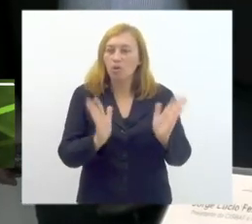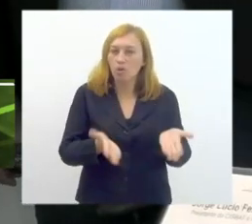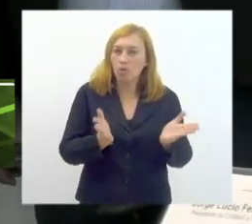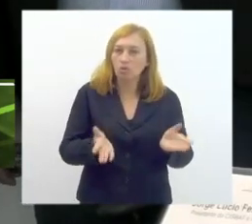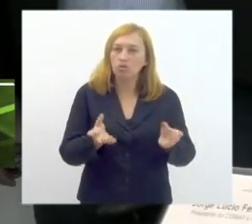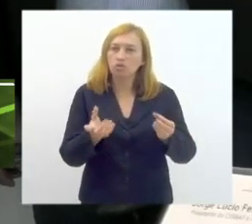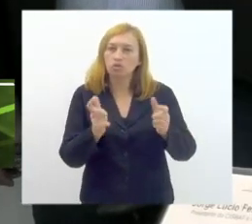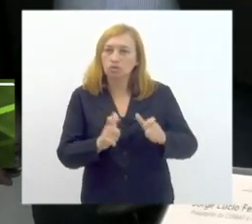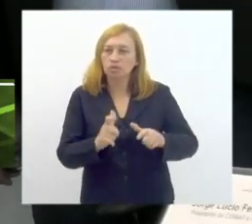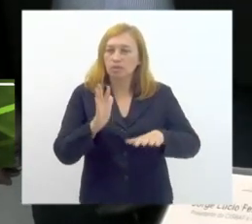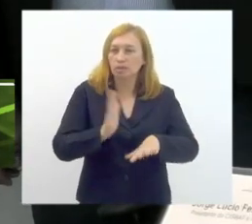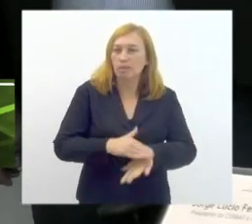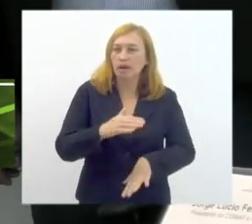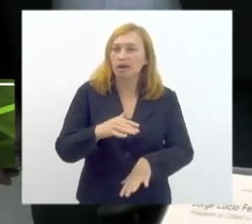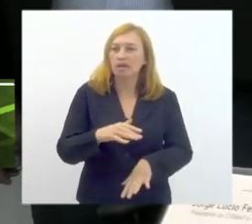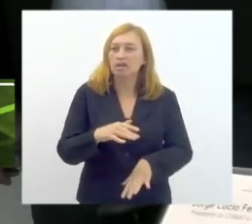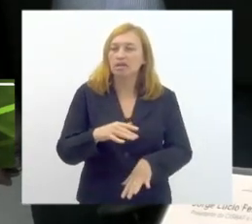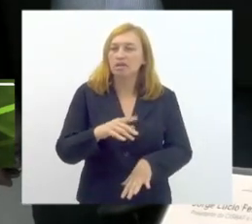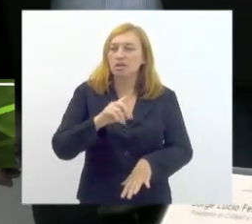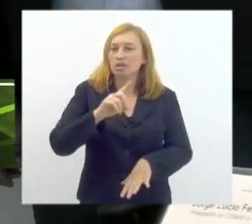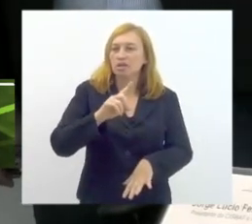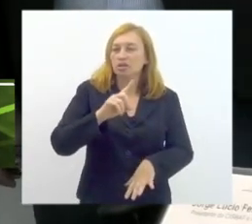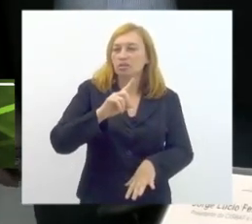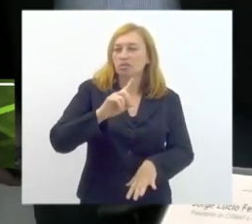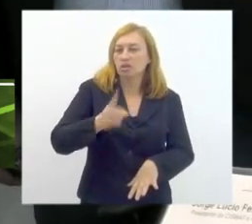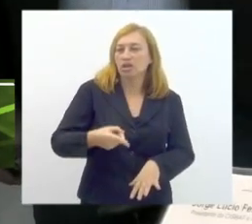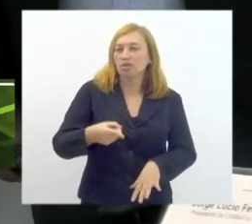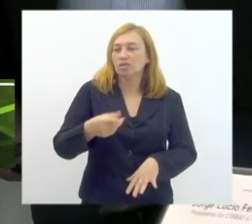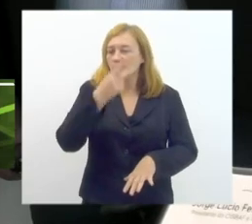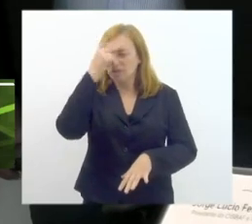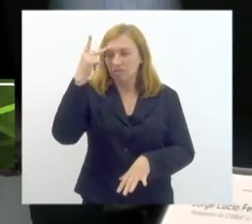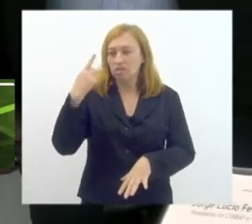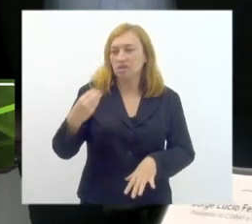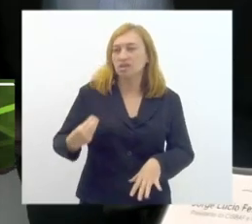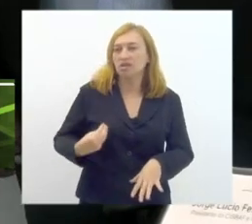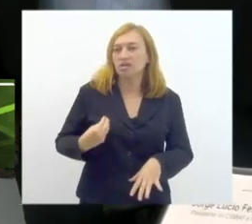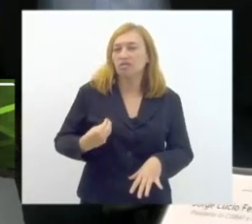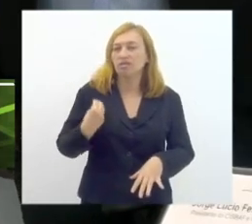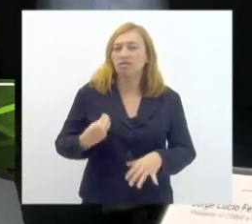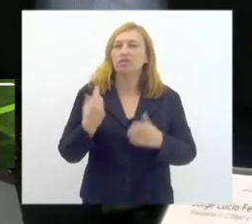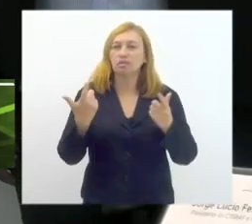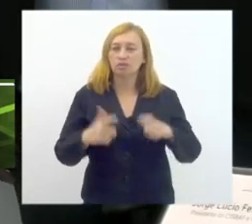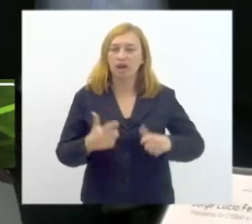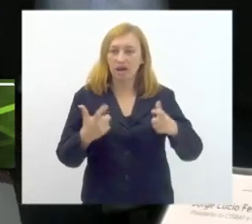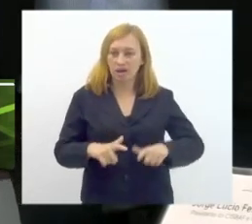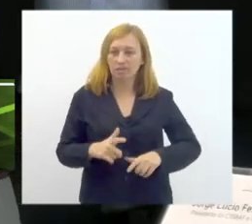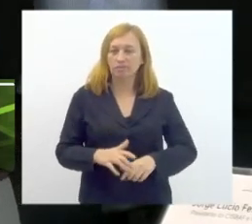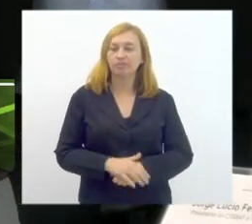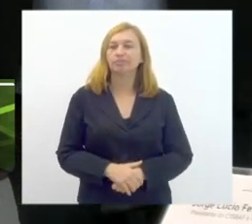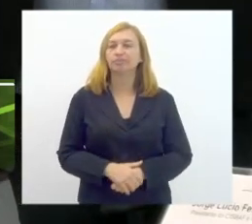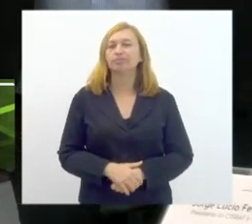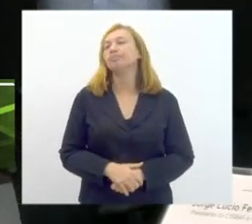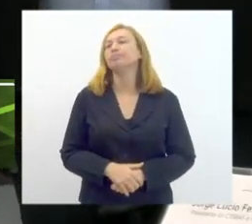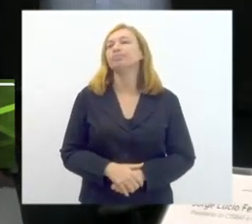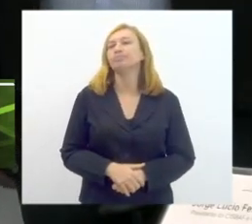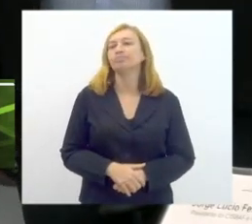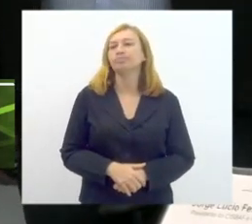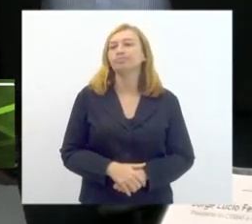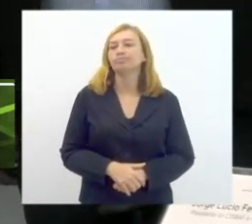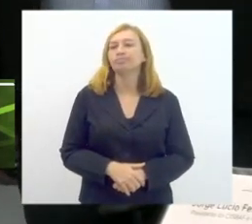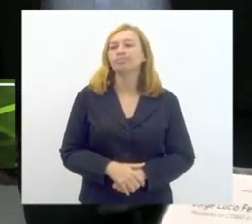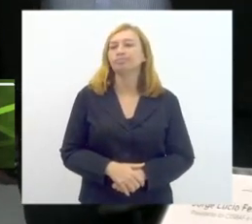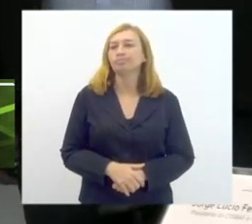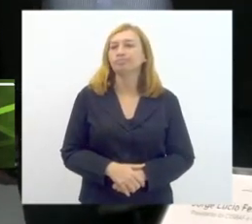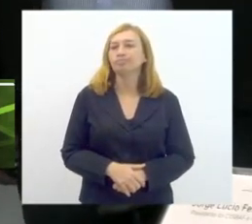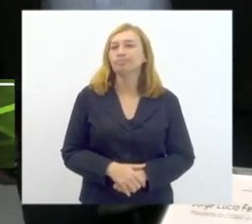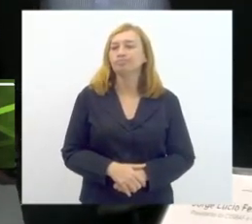já tem quase 1 milhão de habitantes, conforme vocês percebem, mediante a última estimativa do TCU em 2021.